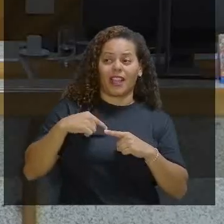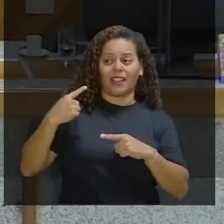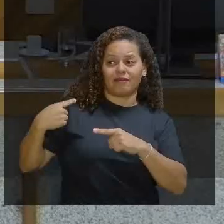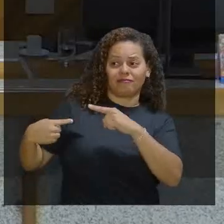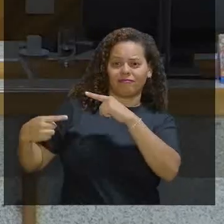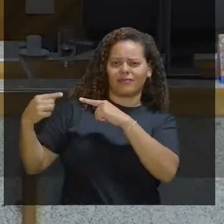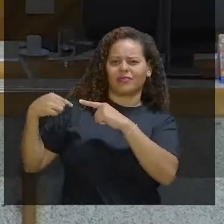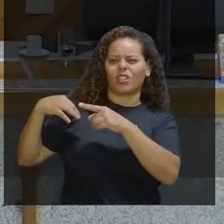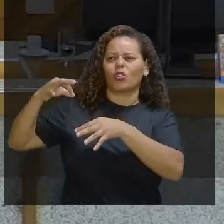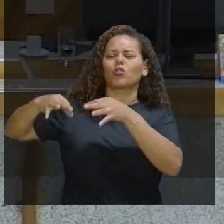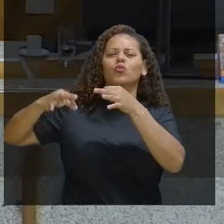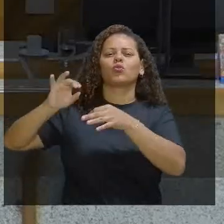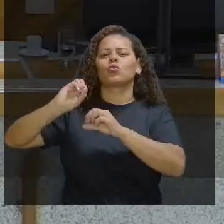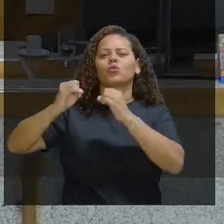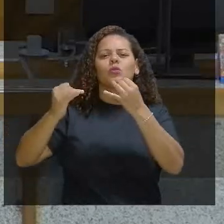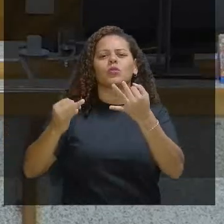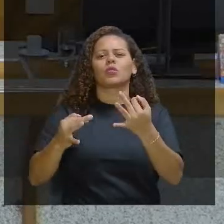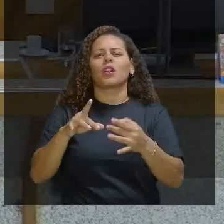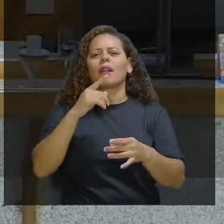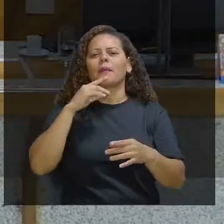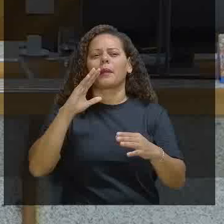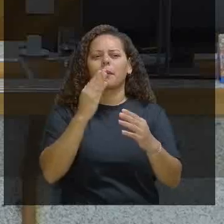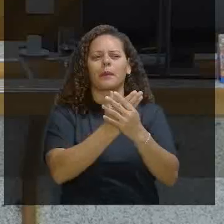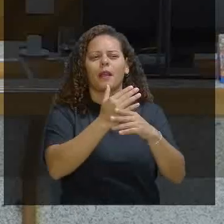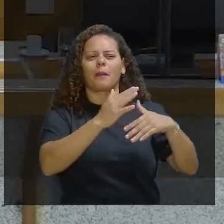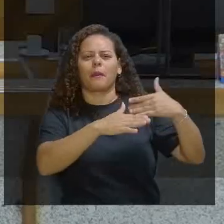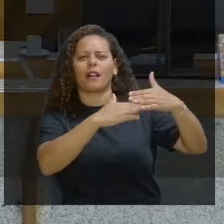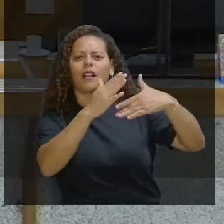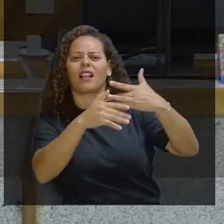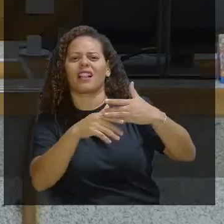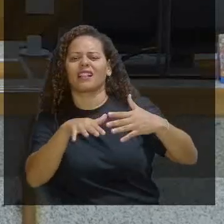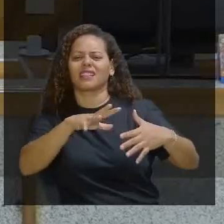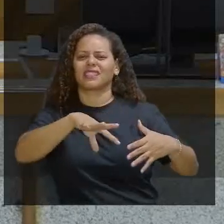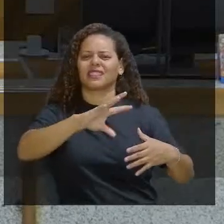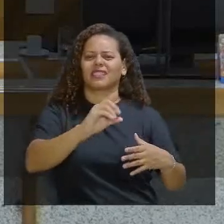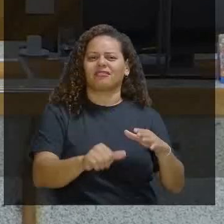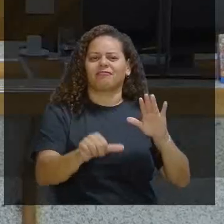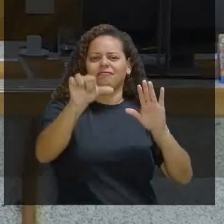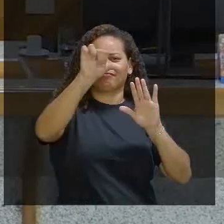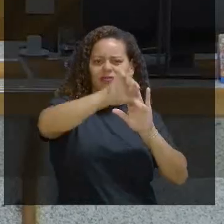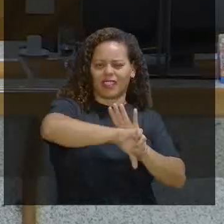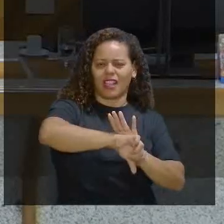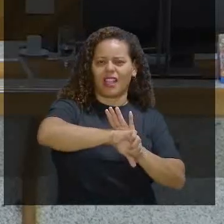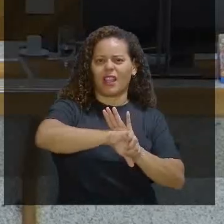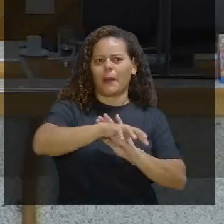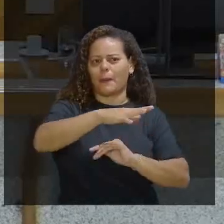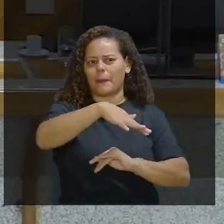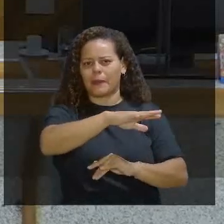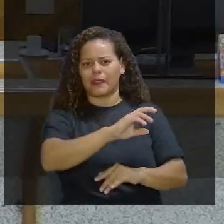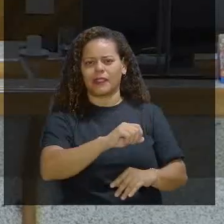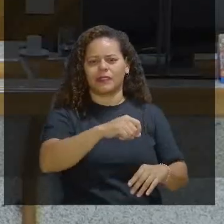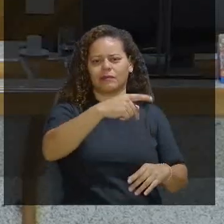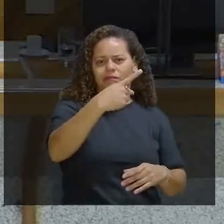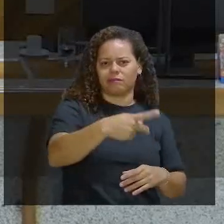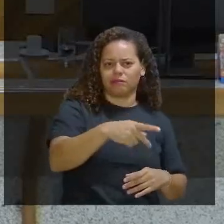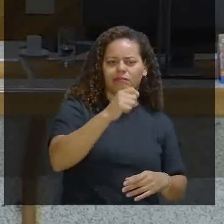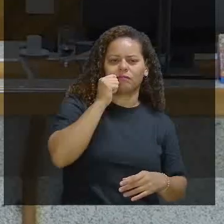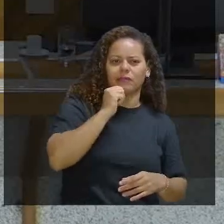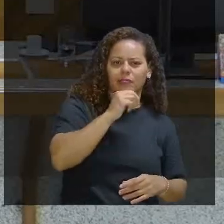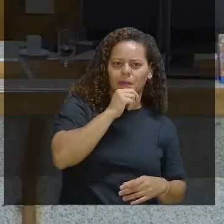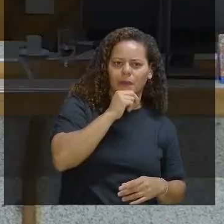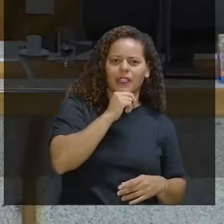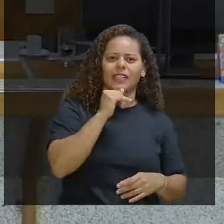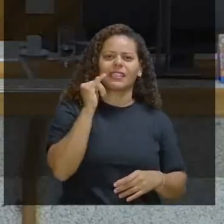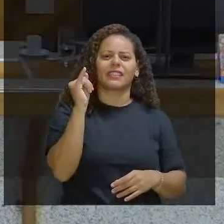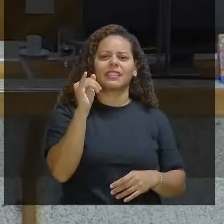juízo para o processamento e julgamento dos feitos de natureza criminal, de forma especializada no âmbito dos municípios de Macapá, Itaubal e